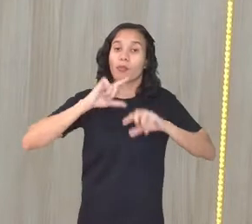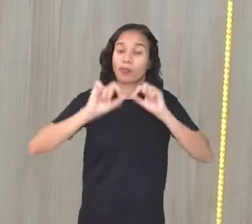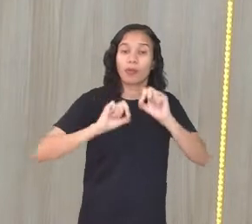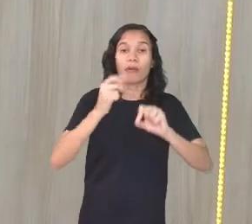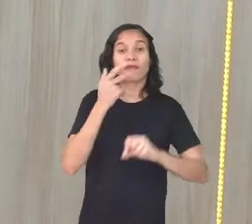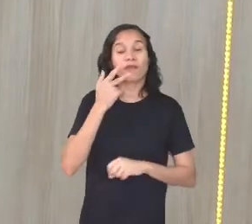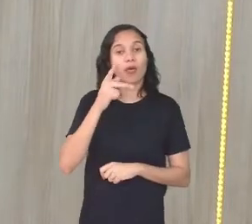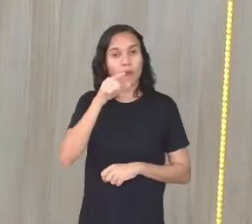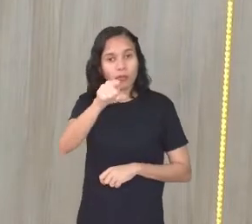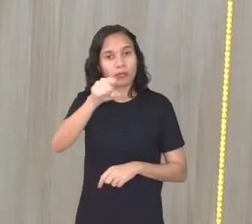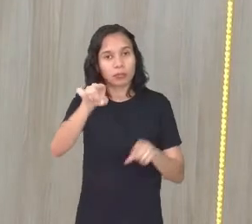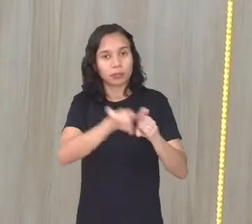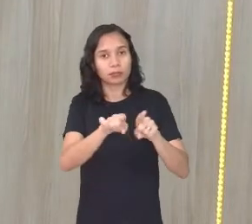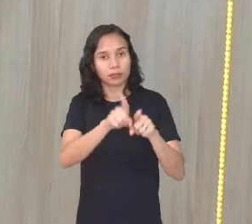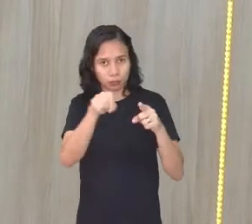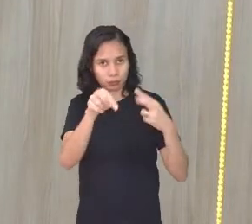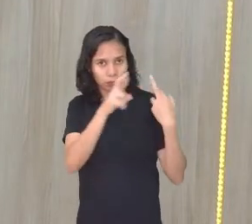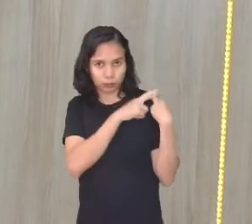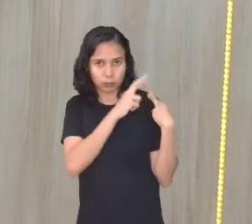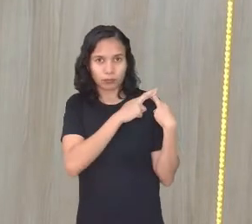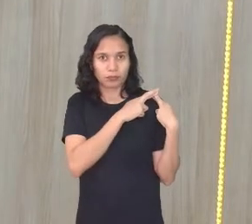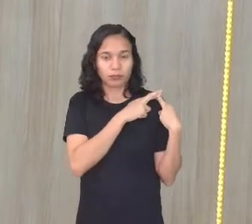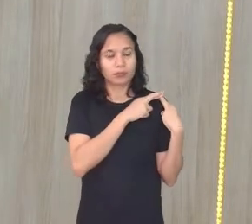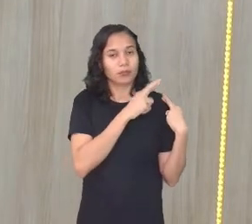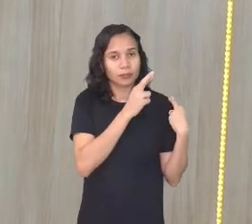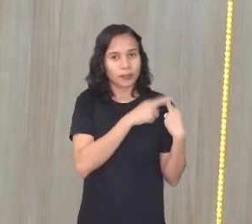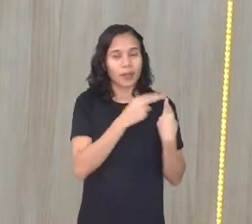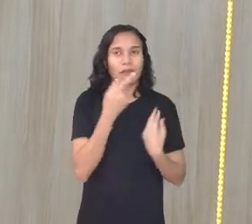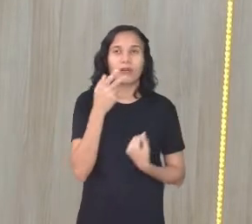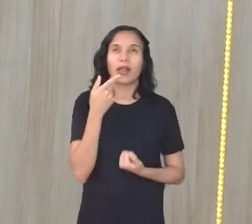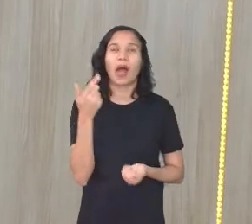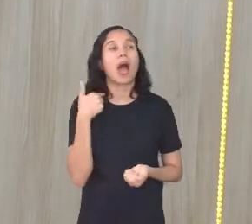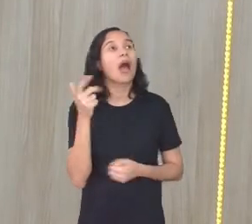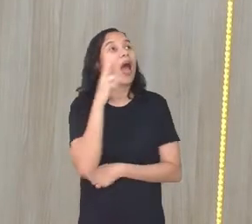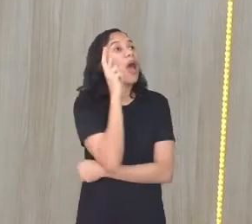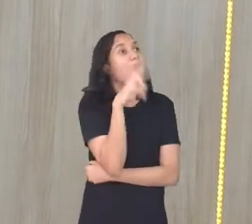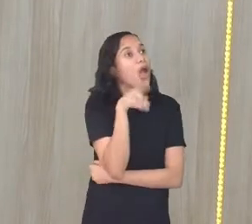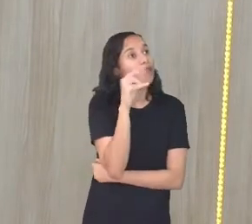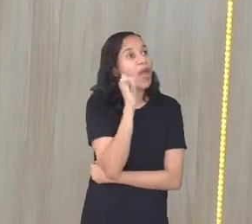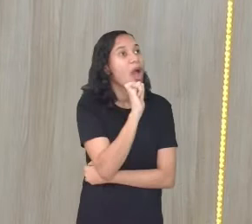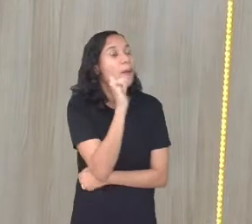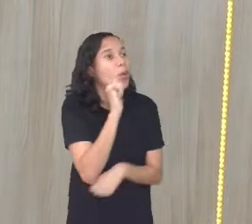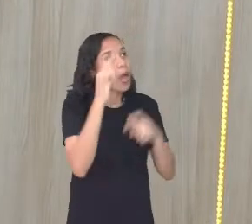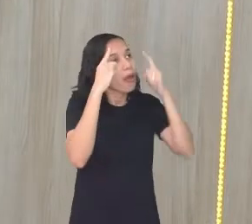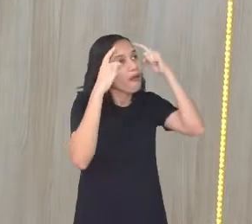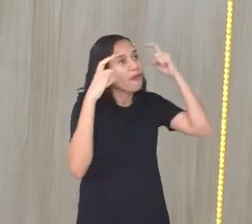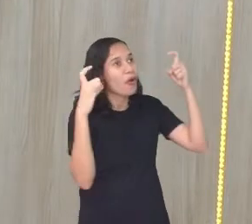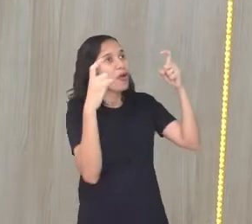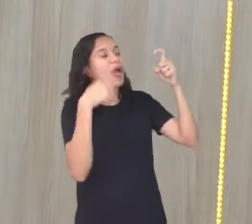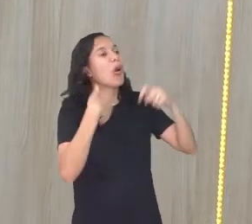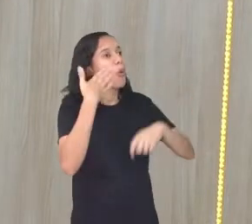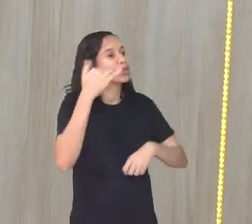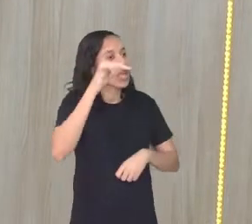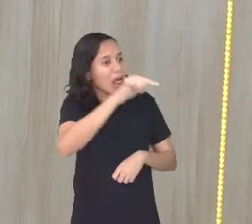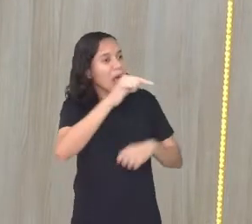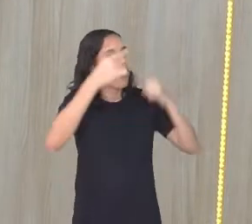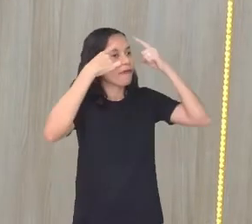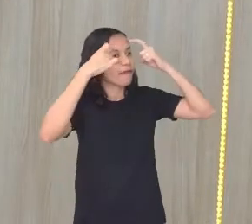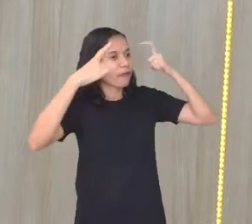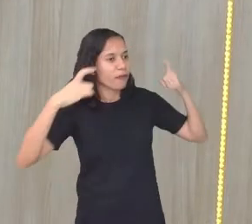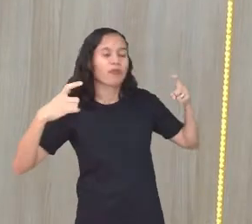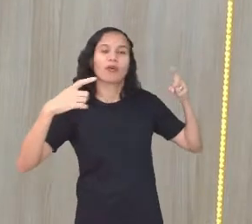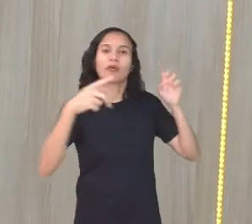é que você também é responsável por isso, tá? Essa história de, eu estou vendo uma mulher ser agredida, eu estou sabendo que tem uma agressão